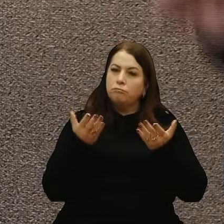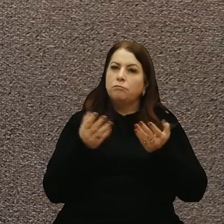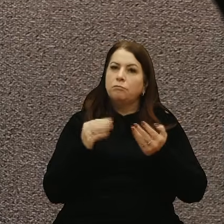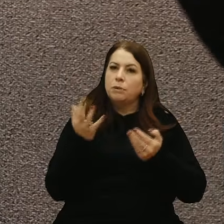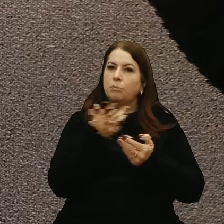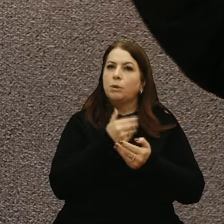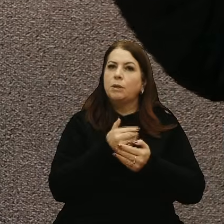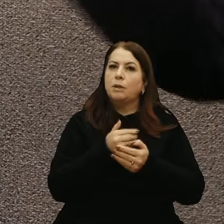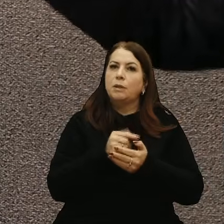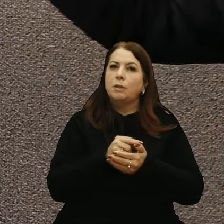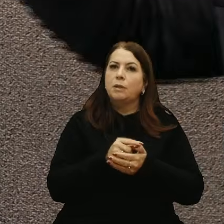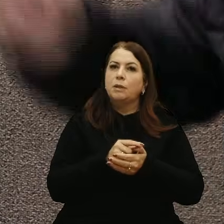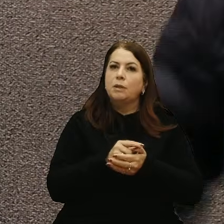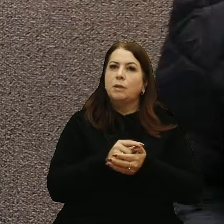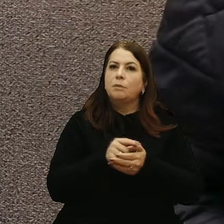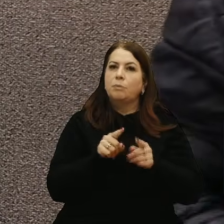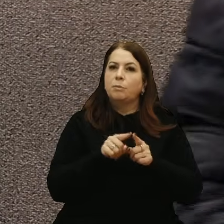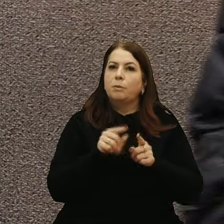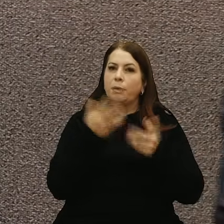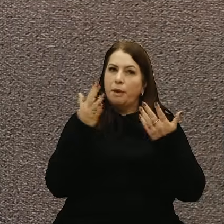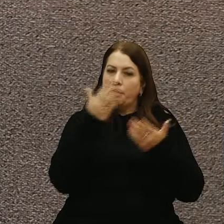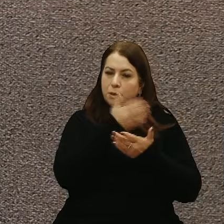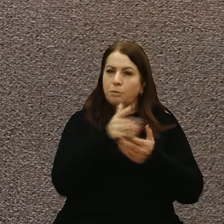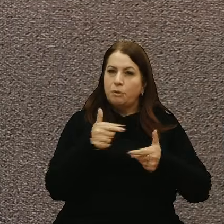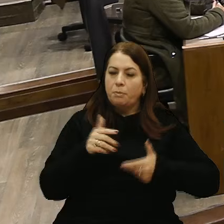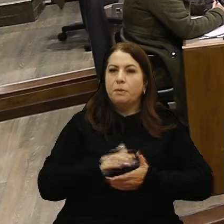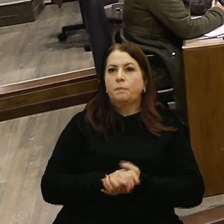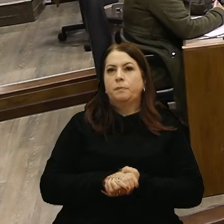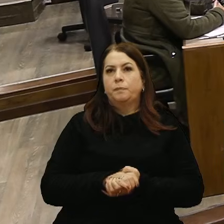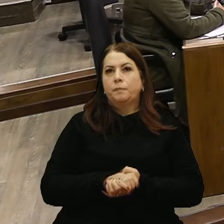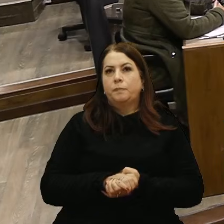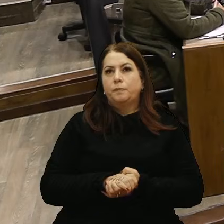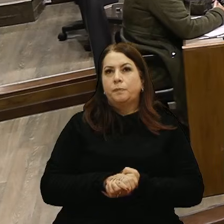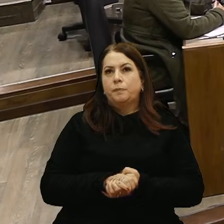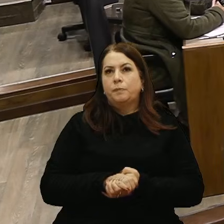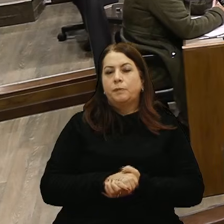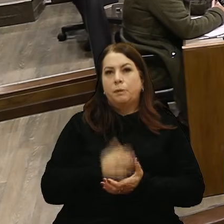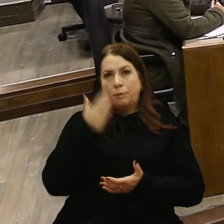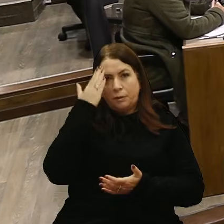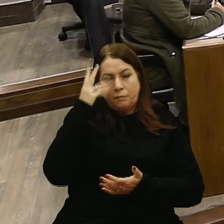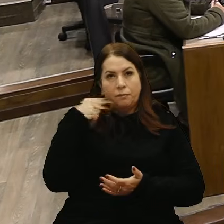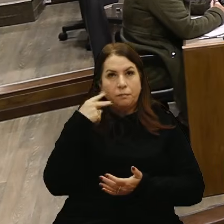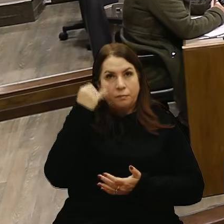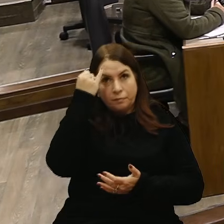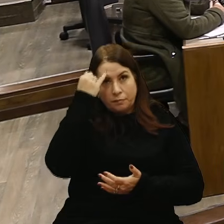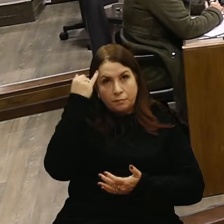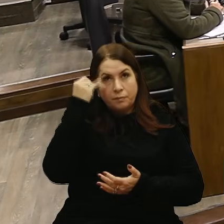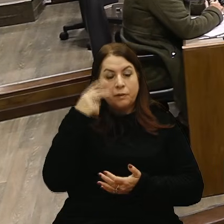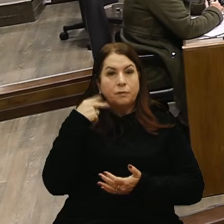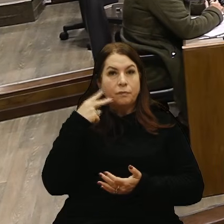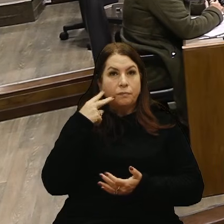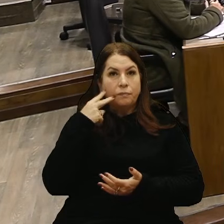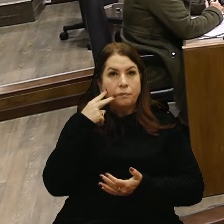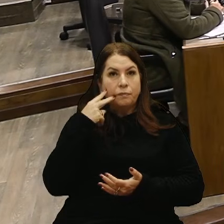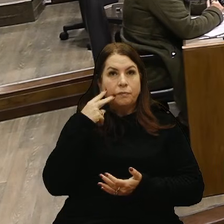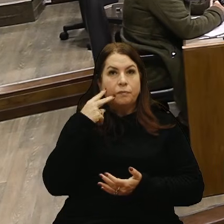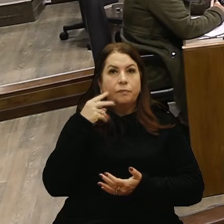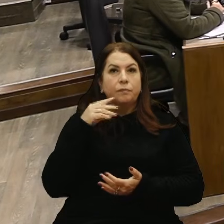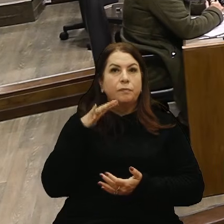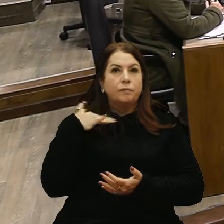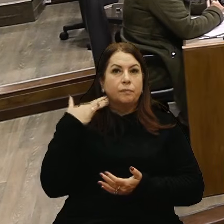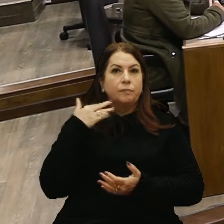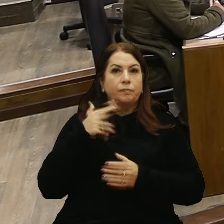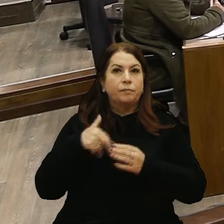muito ao trabalho de vocês. Era isso. Obrigado, vereador Zé D'Ambrosio, pela manifestação. Próxima vereadora inscrita, vereadora